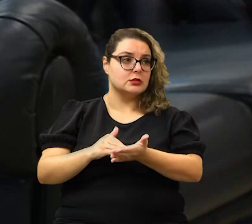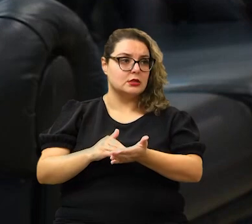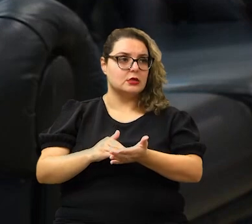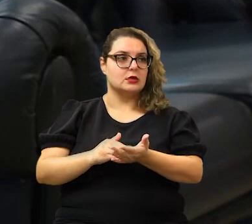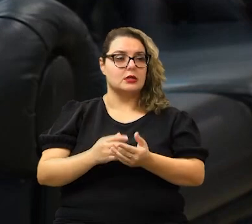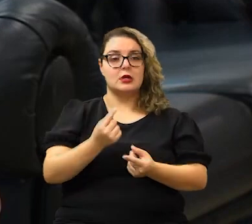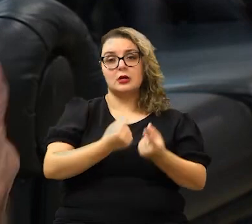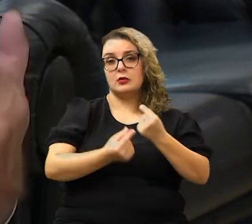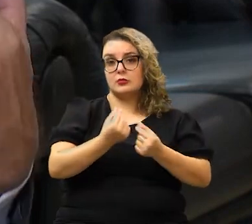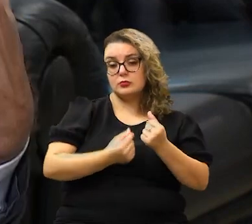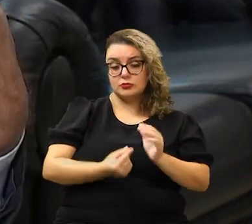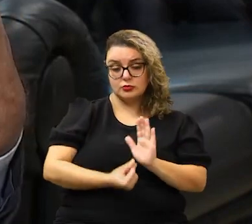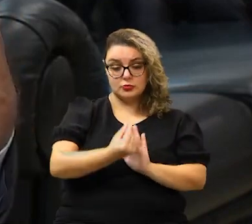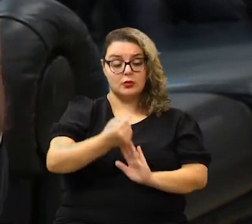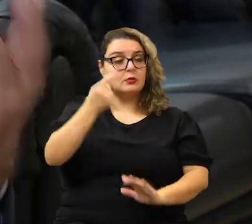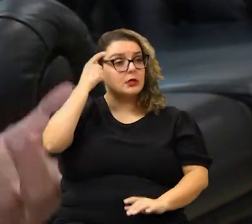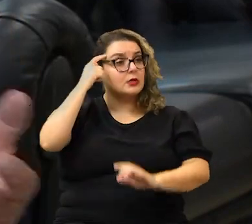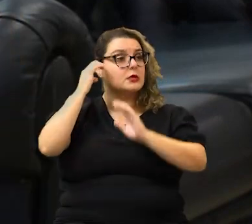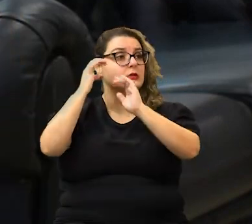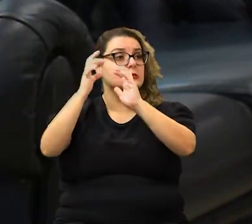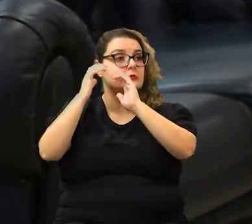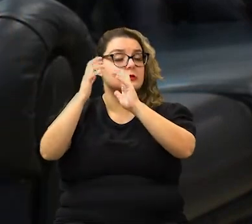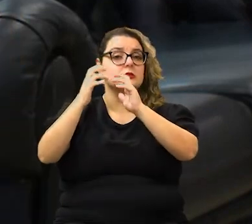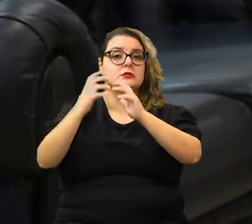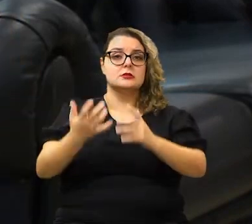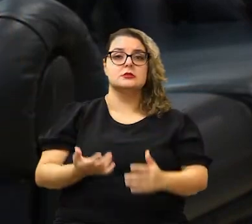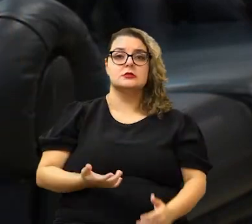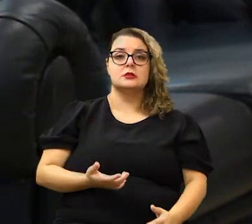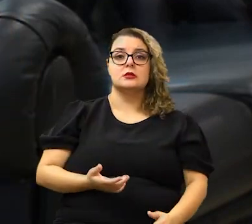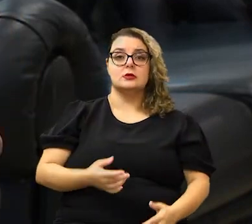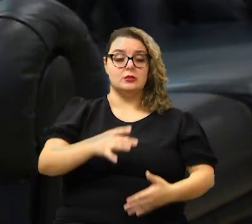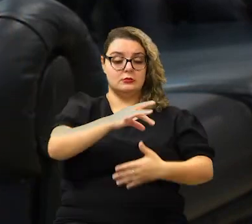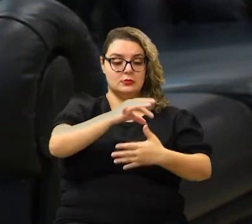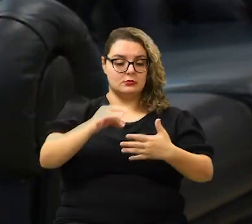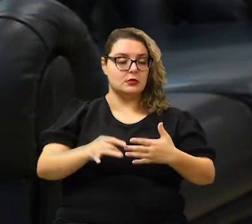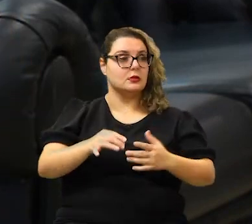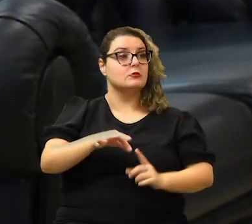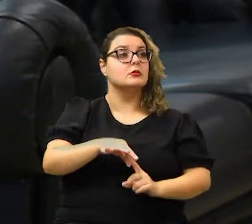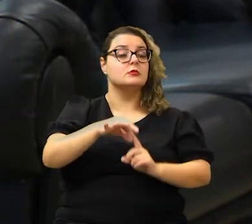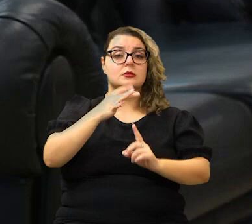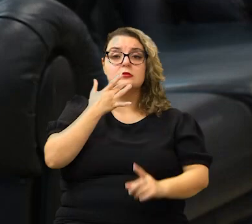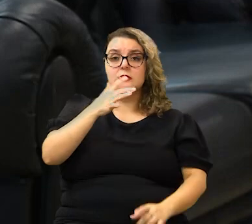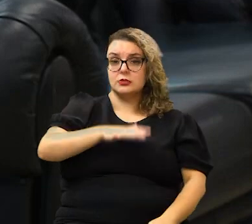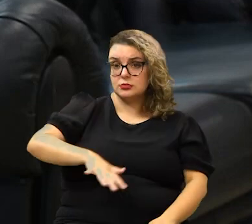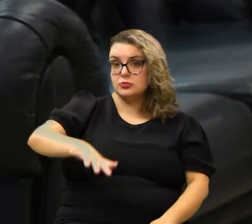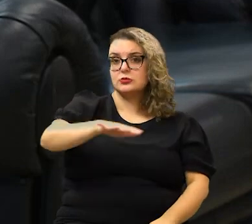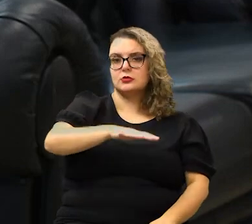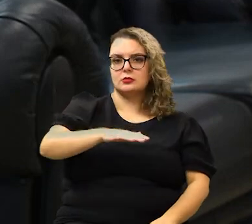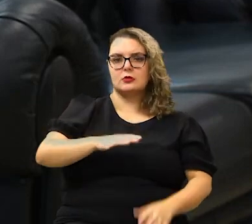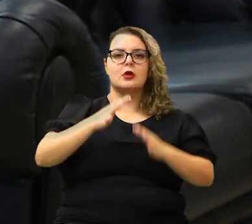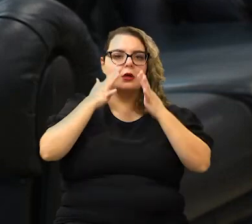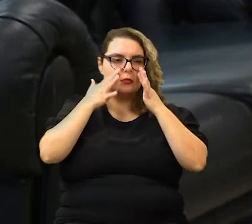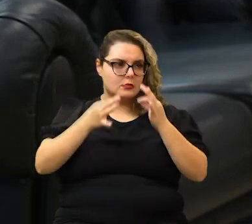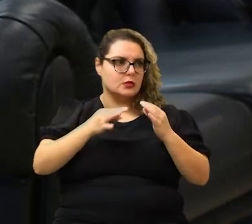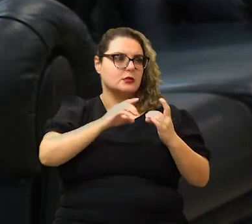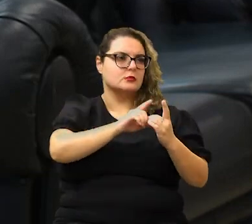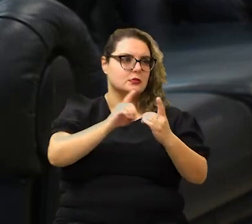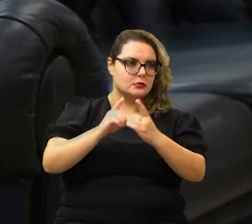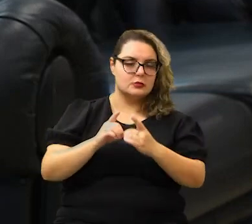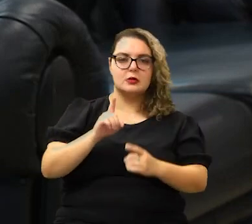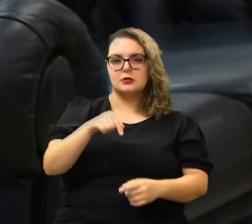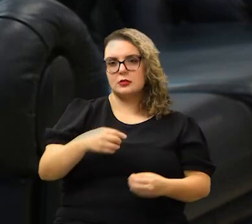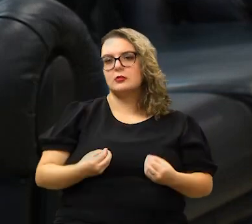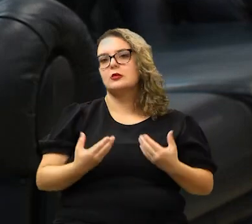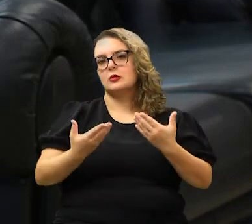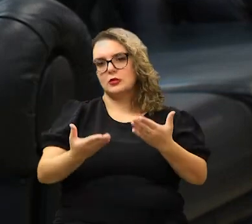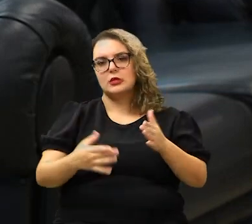a elaboração do orçamento, mas pensar os critérios para priorizar as áreas que merecem mais atenção, é